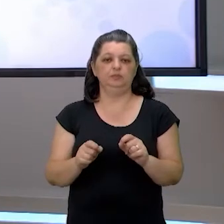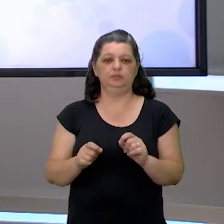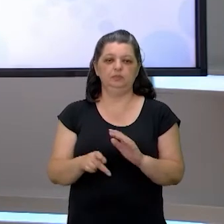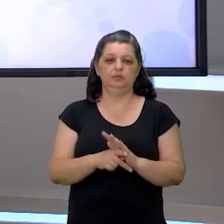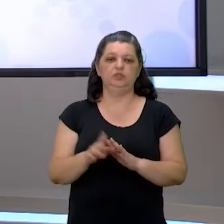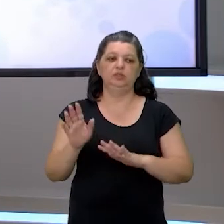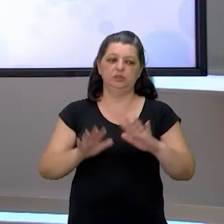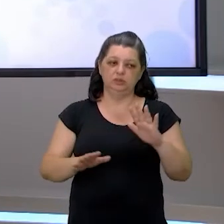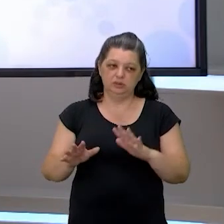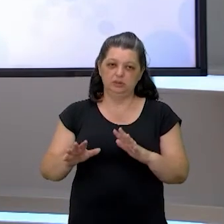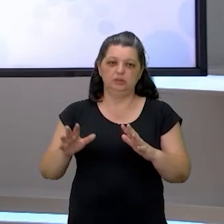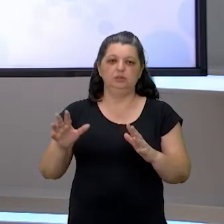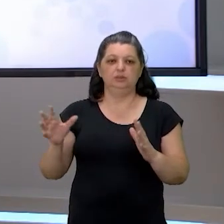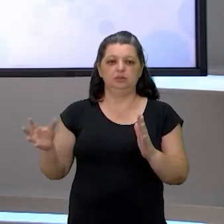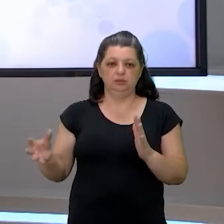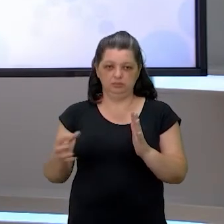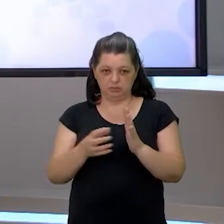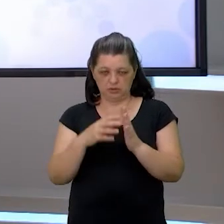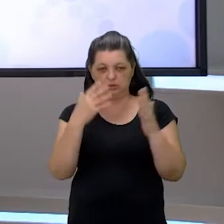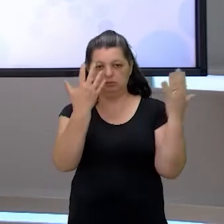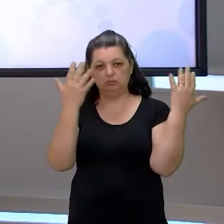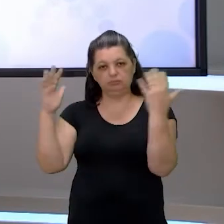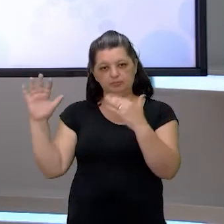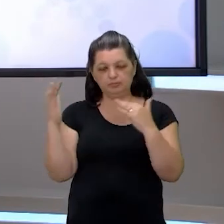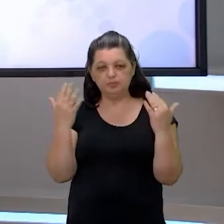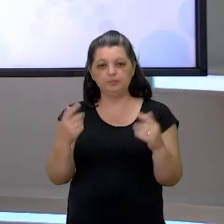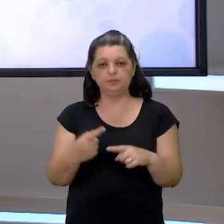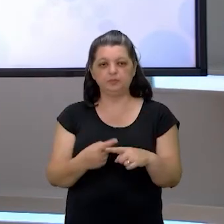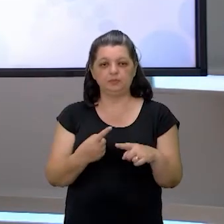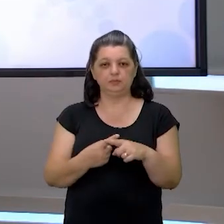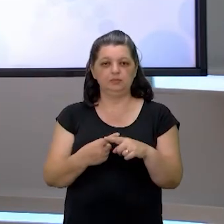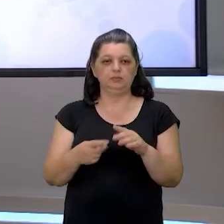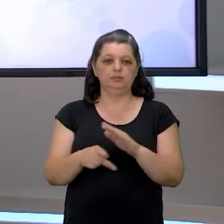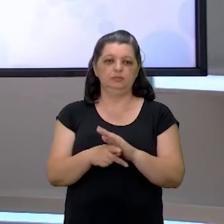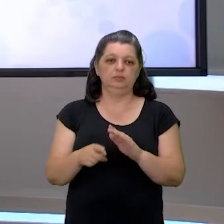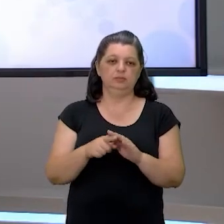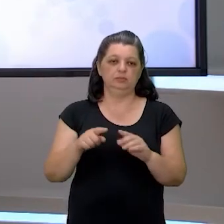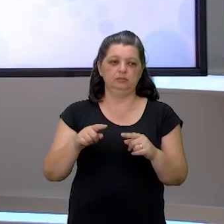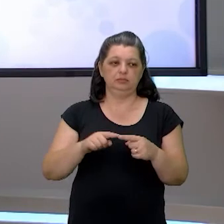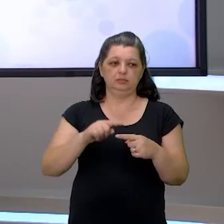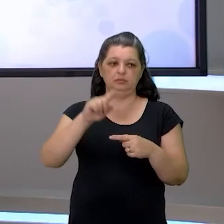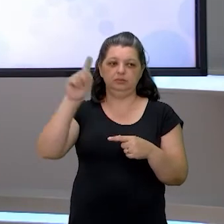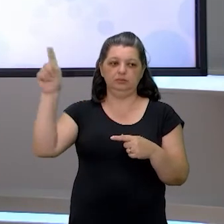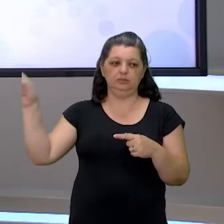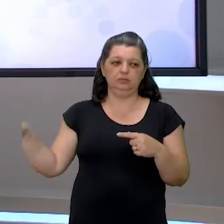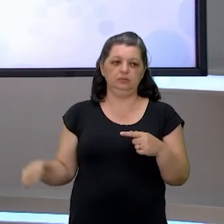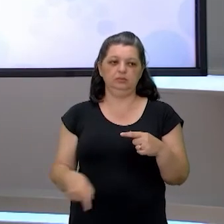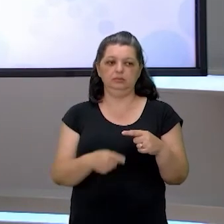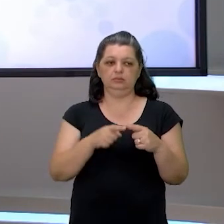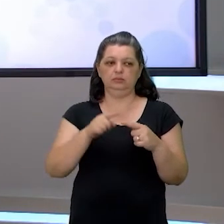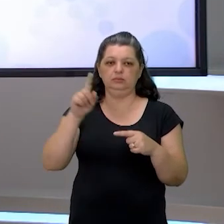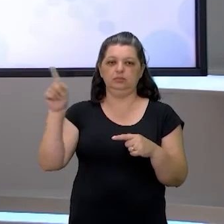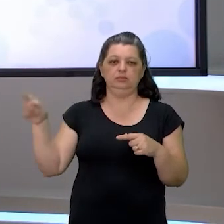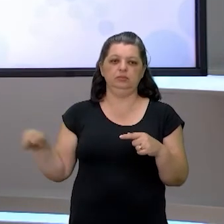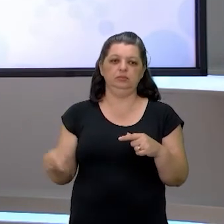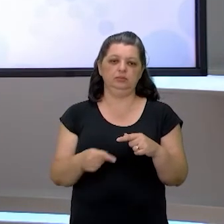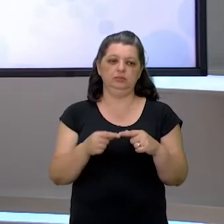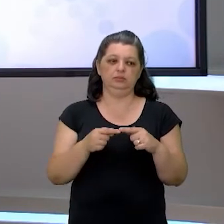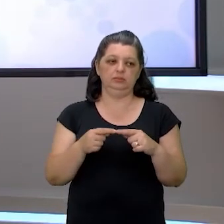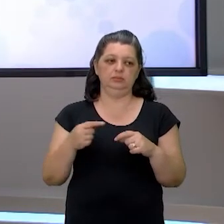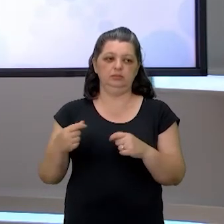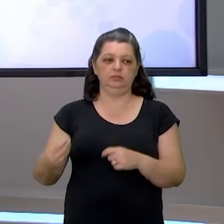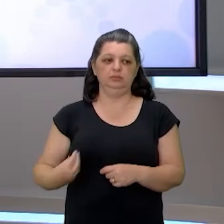meio ambiente. Inclusive, a gente vai falar dos ciclos biogeoquímicos. Olha só, isso daí vai ser importante.